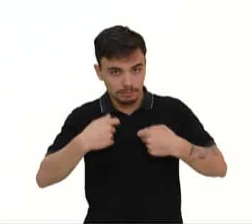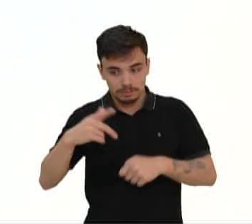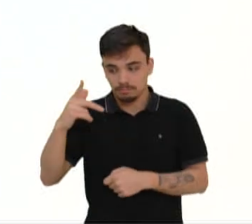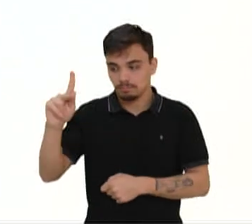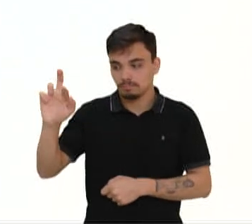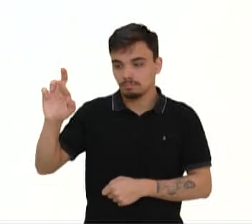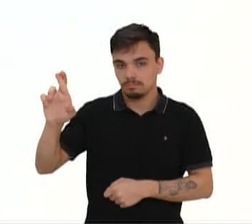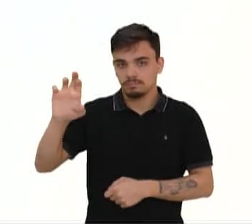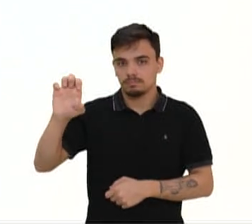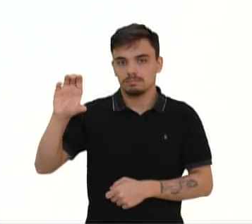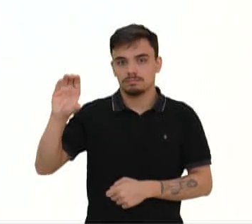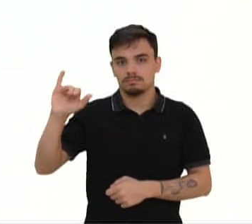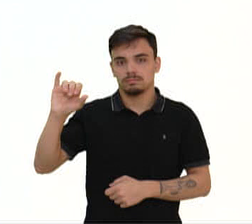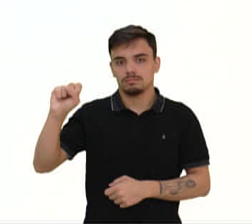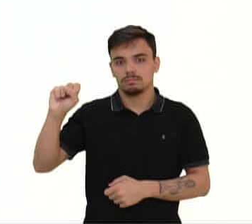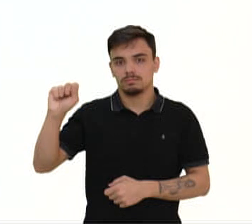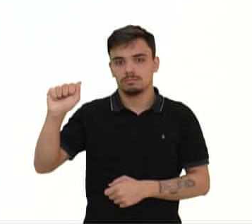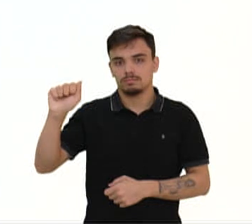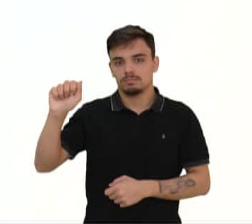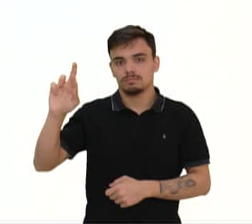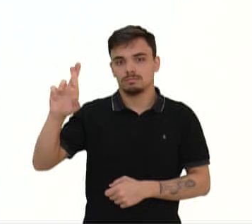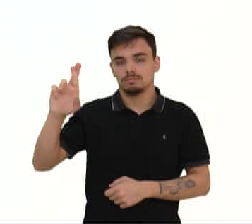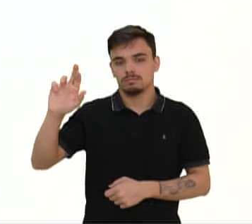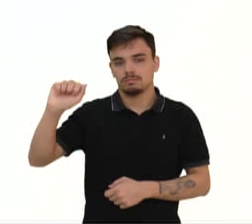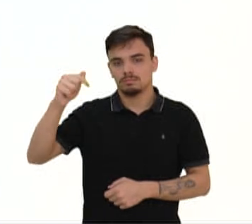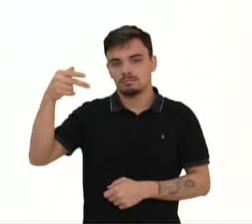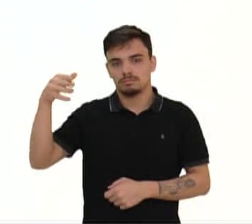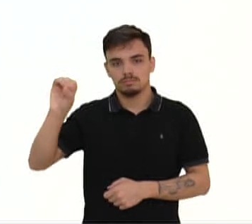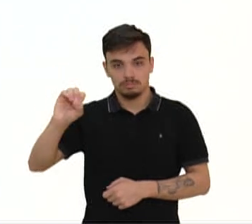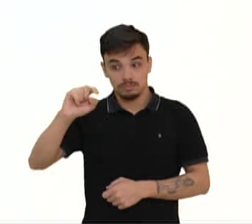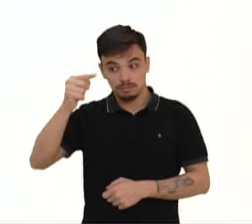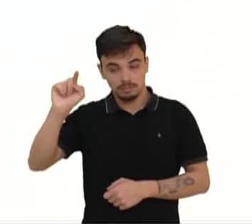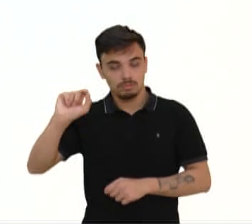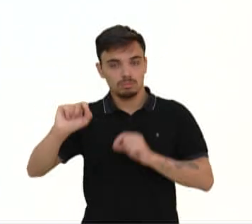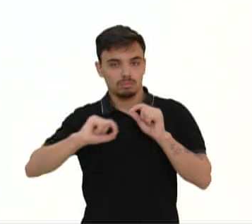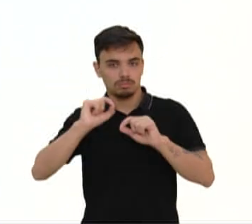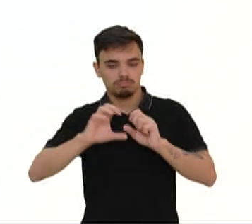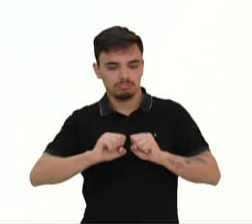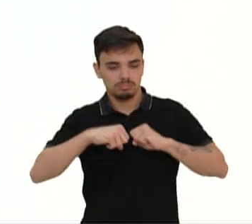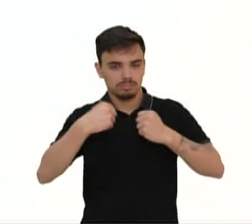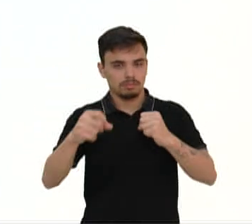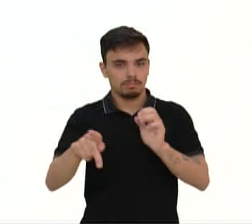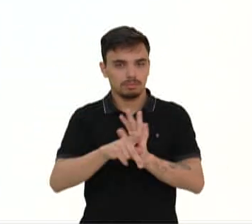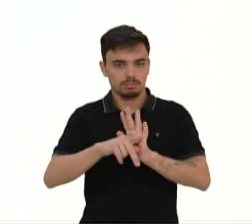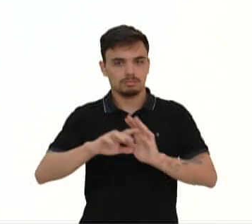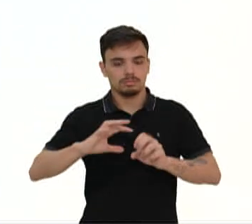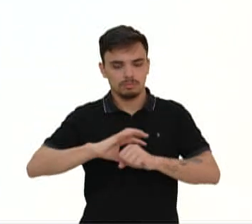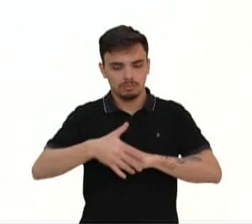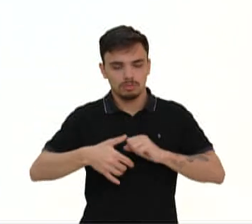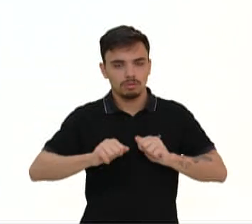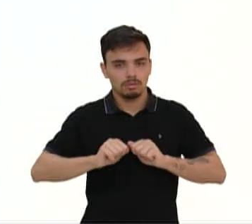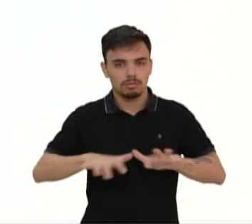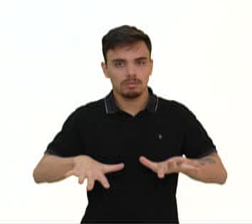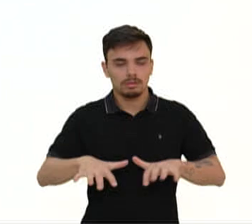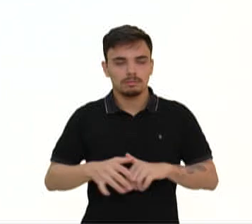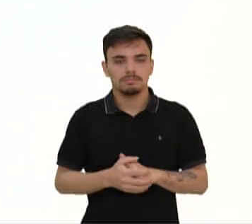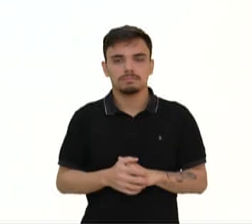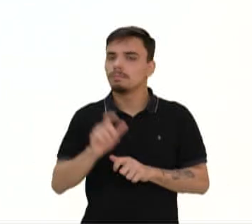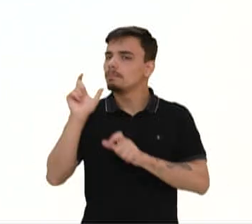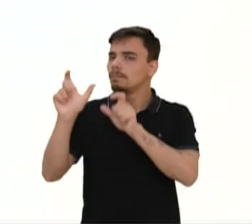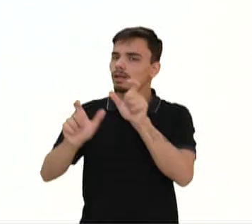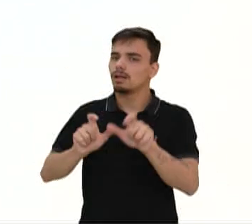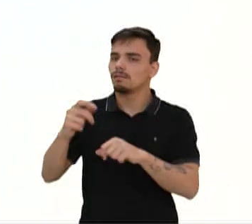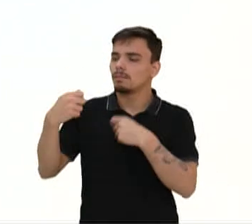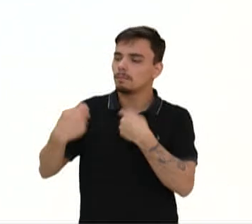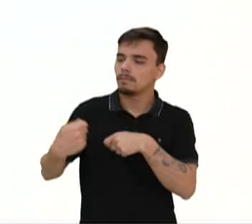precisarão ser reforçadas na pandemia. Veja aqui, eu usei precisarão, que dá a ideia